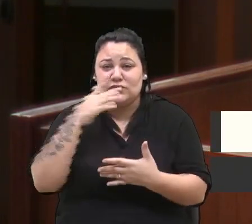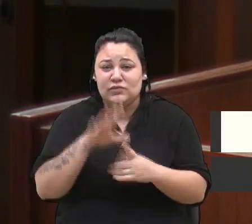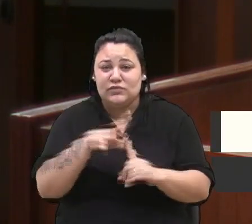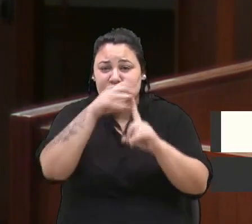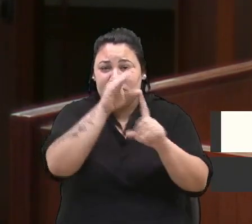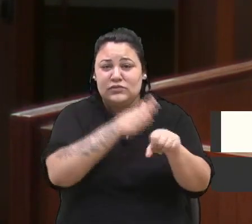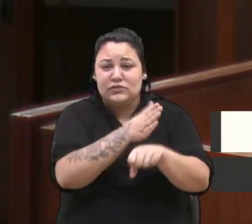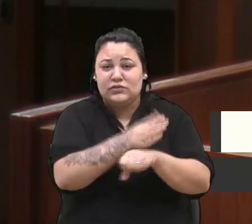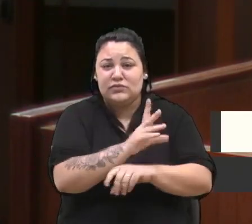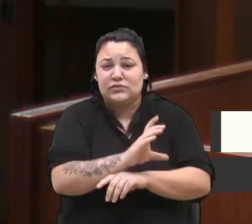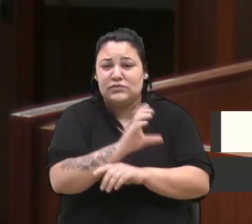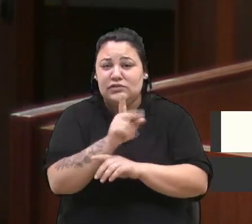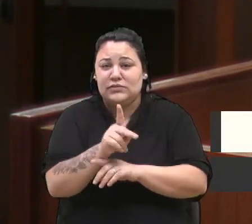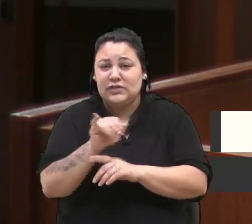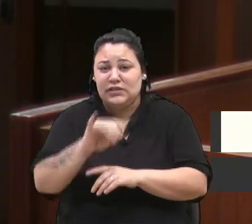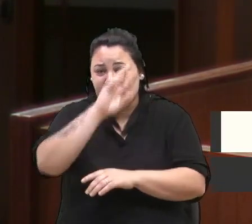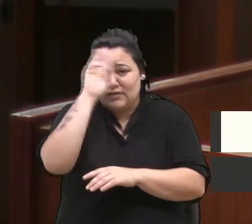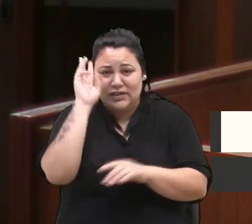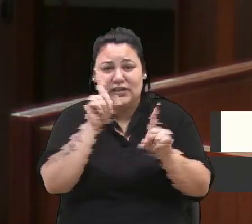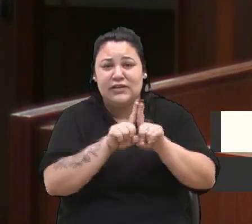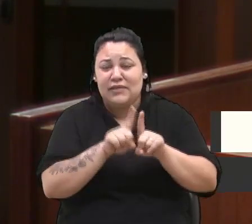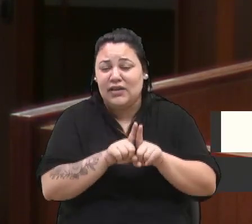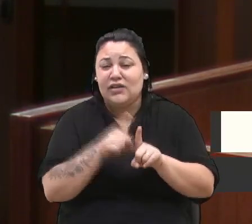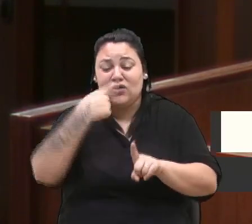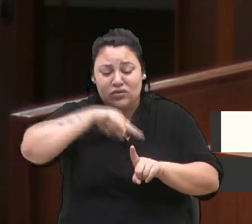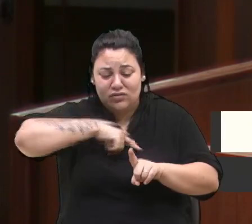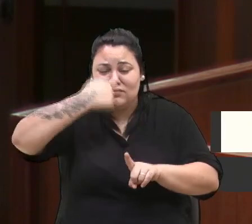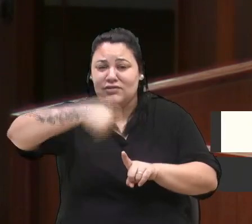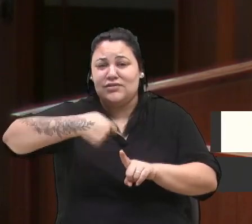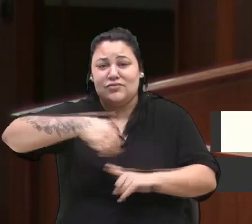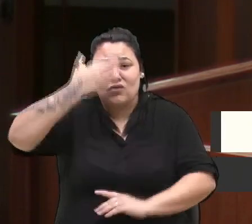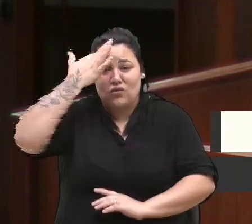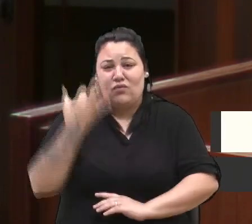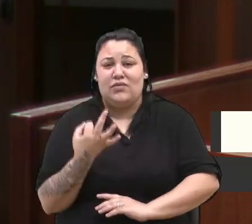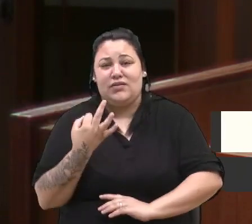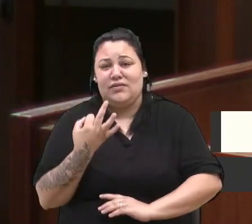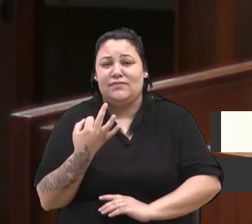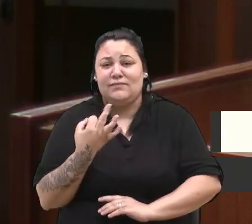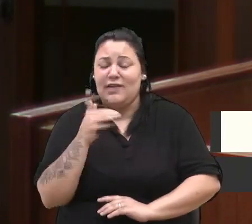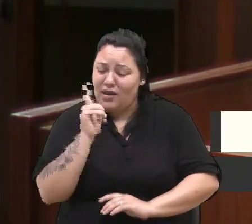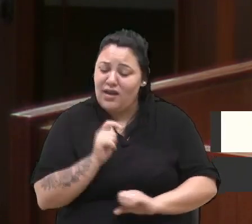CPI, vereador Valim, que nós temos que entender que é o